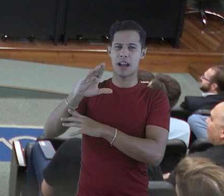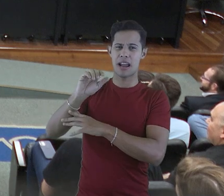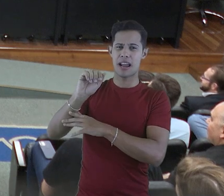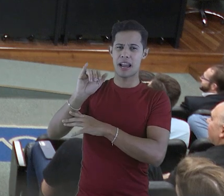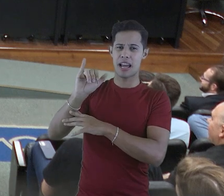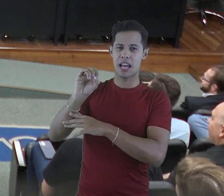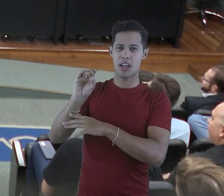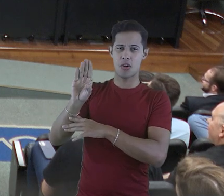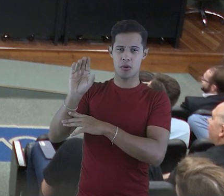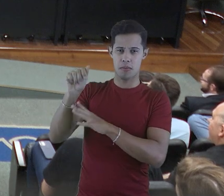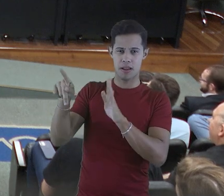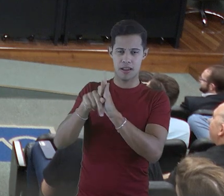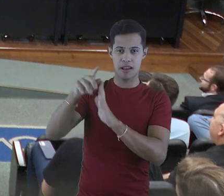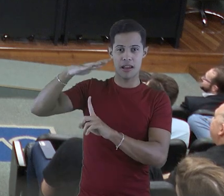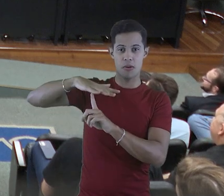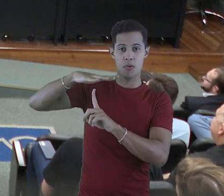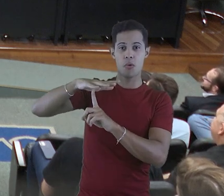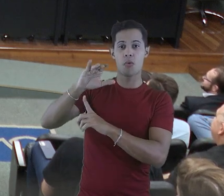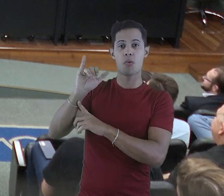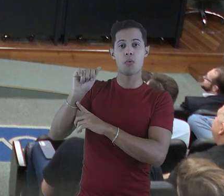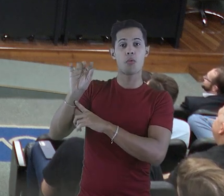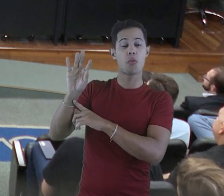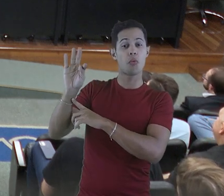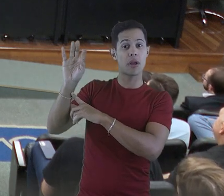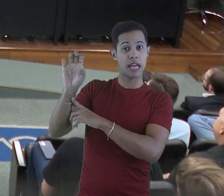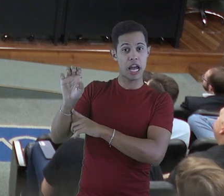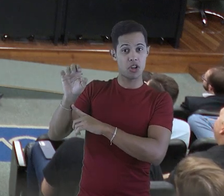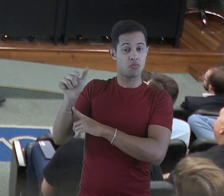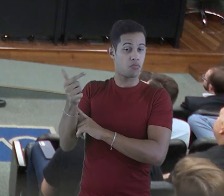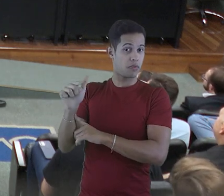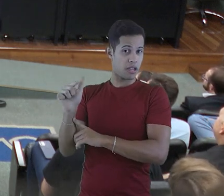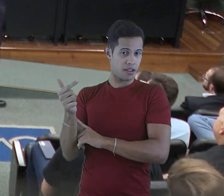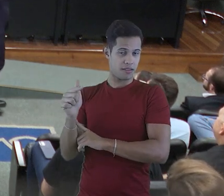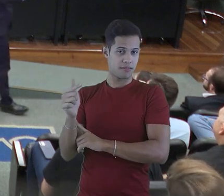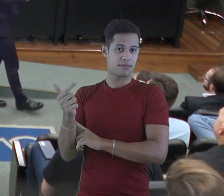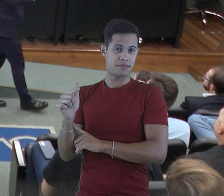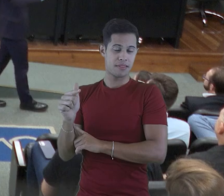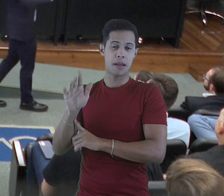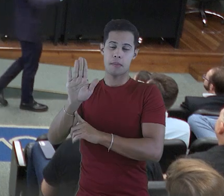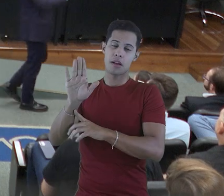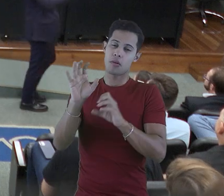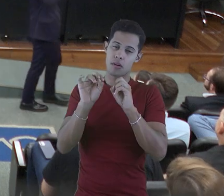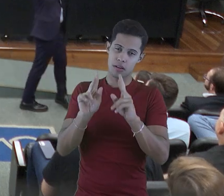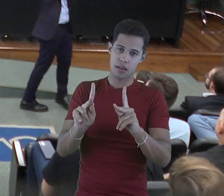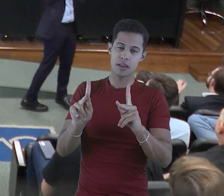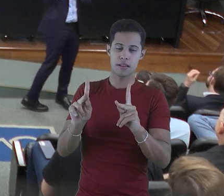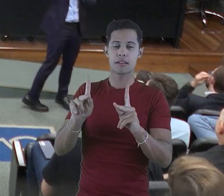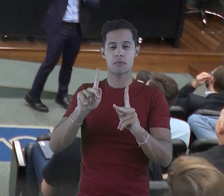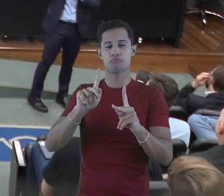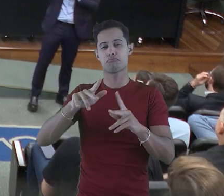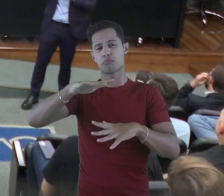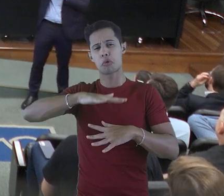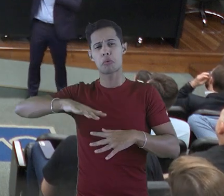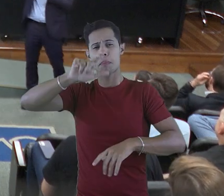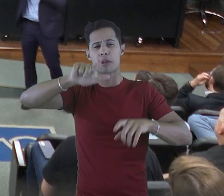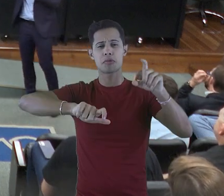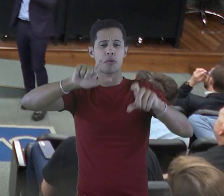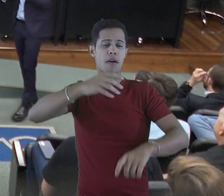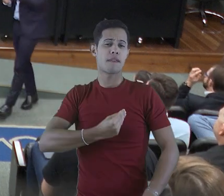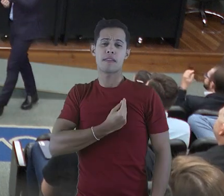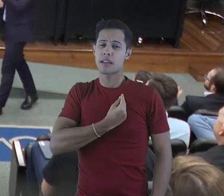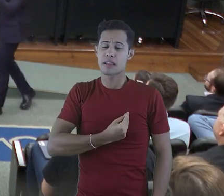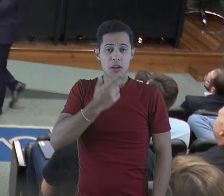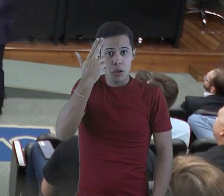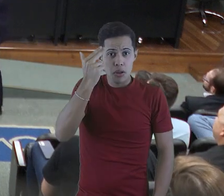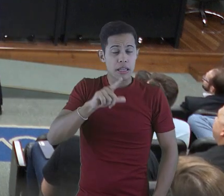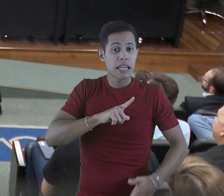aqui mas tudo bem mas é isso a gente tem limitação então ninguém é super homem nem mulher maravilha você precisa fazer o que? priorizar você não